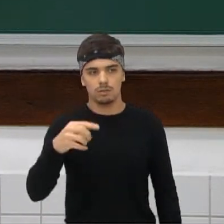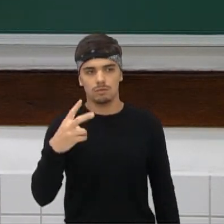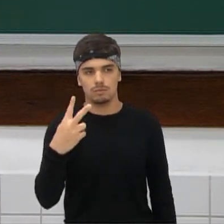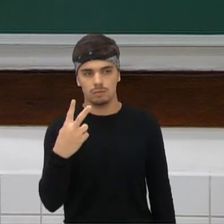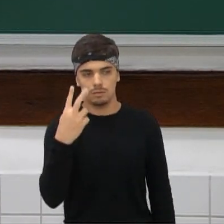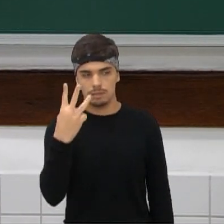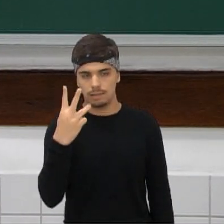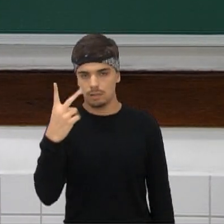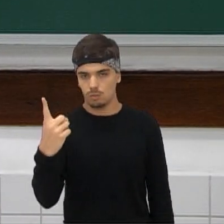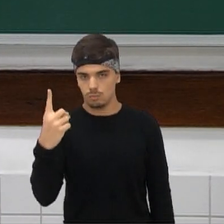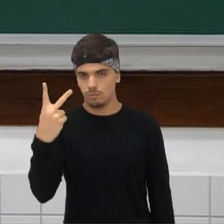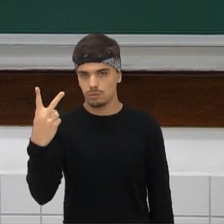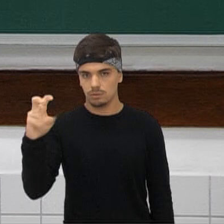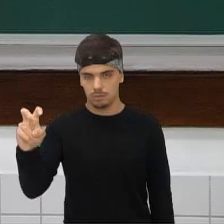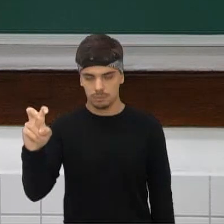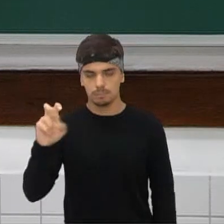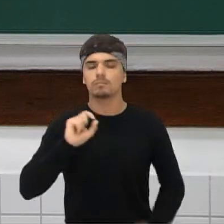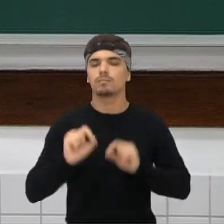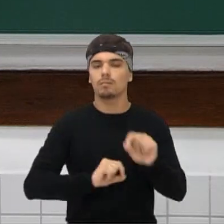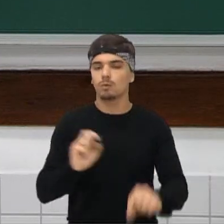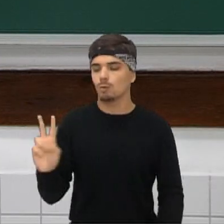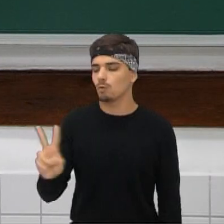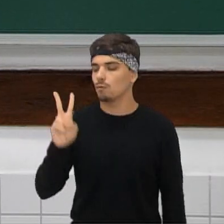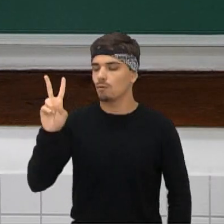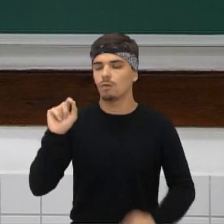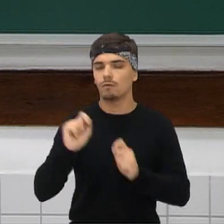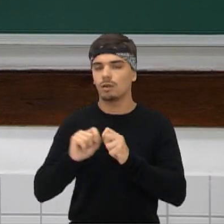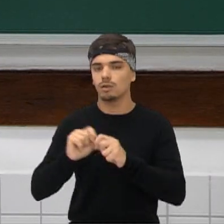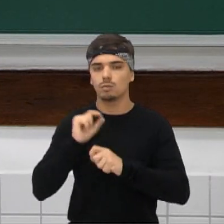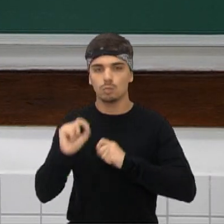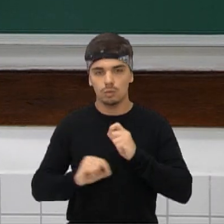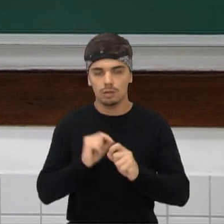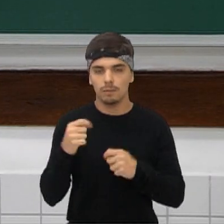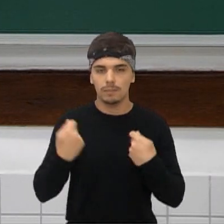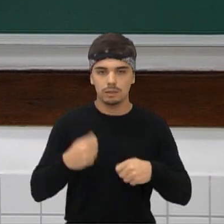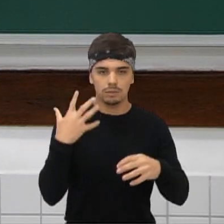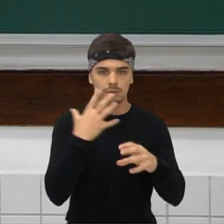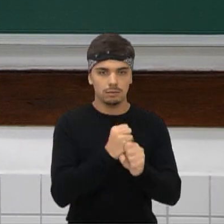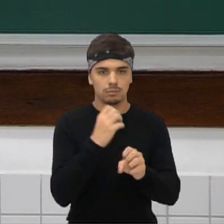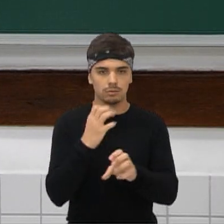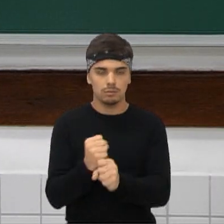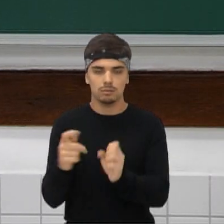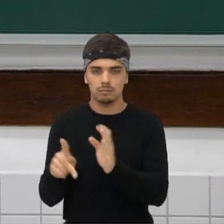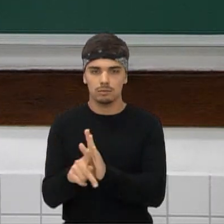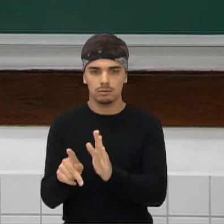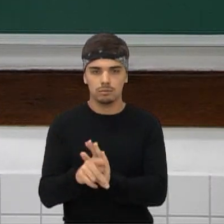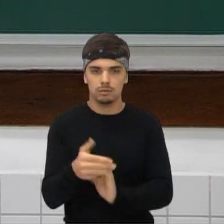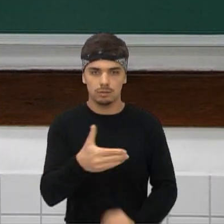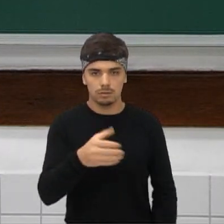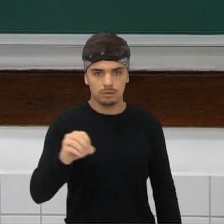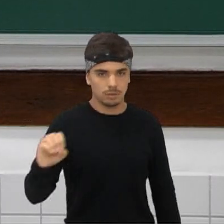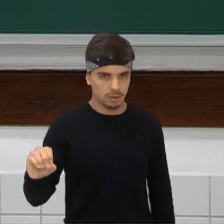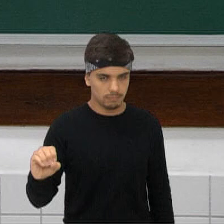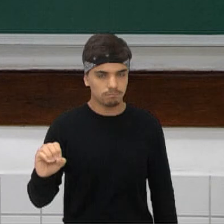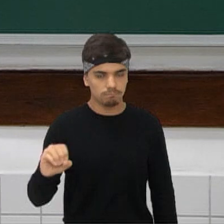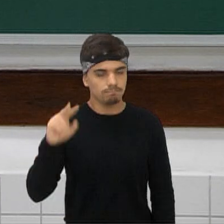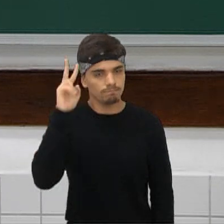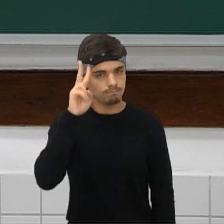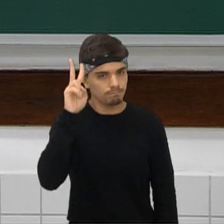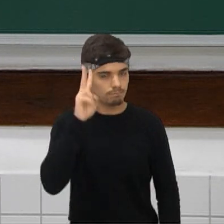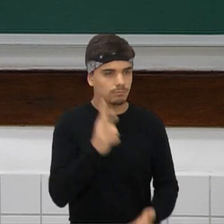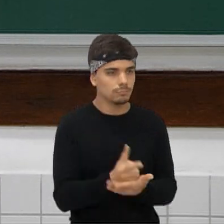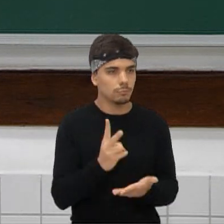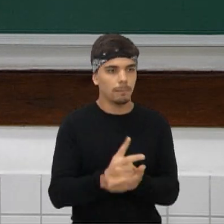0,3125. Esse valor, o que eu tenho que fazer? Eu tenho que multiplicar por 100. Lembrando sempre, quando eu